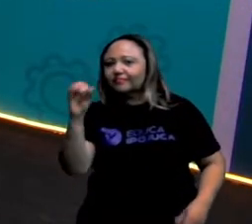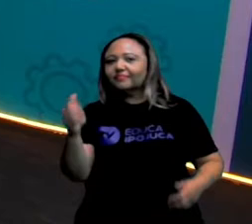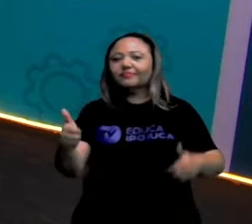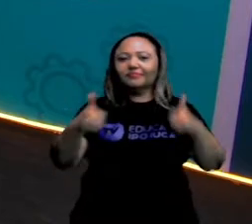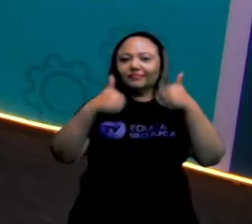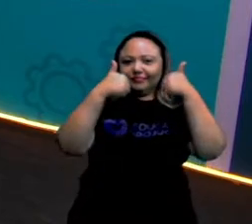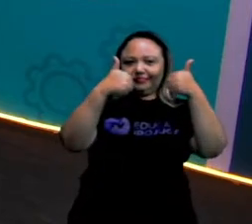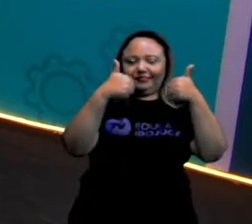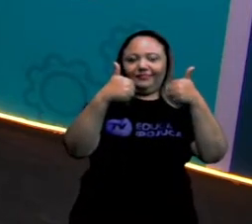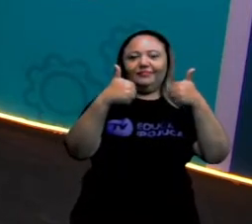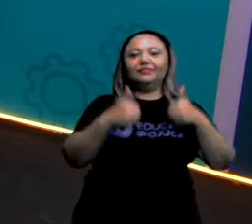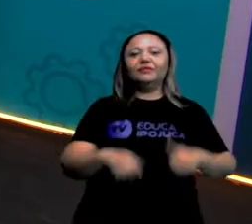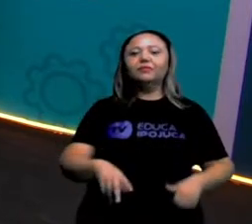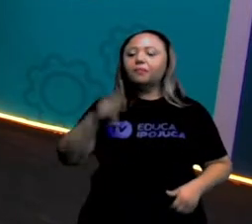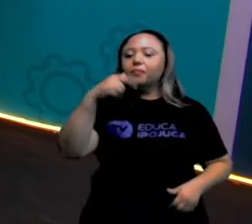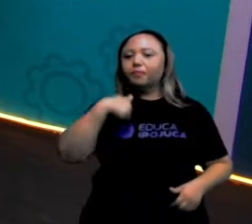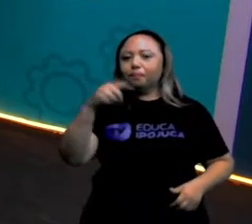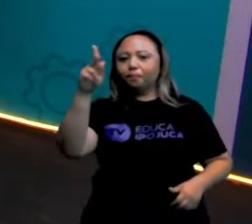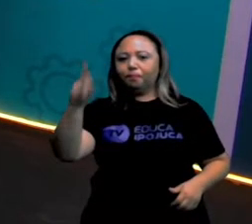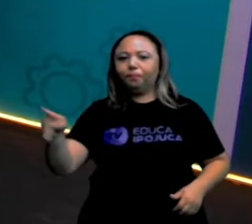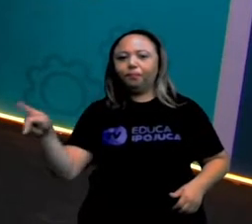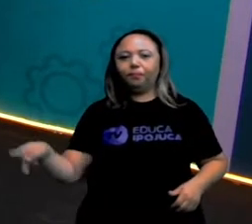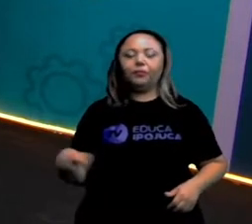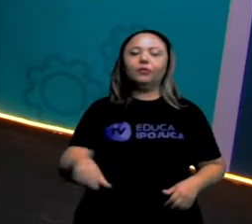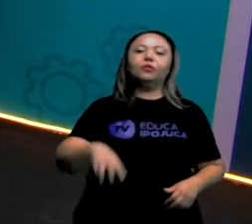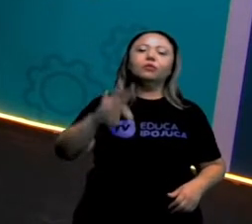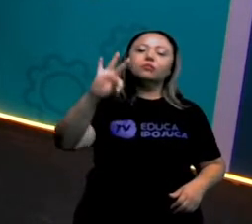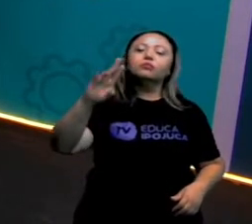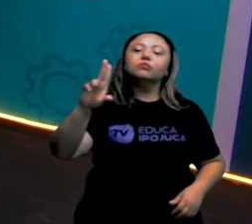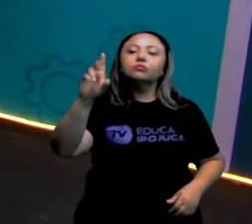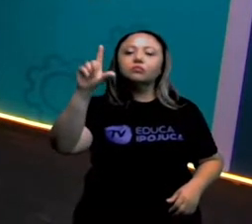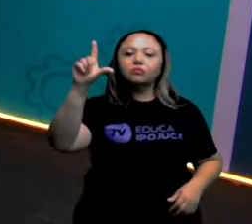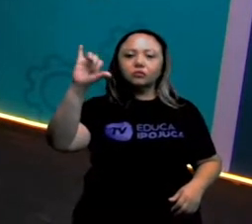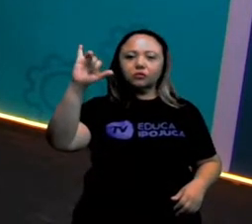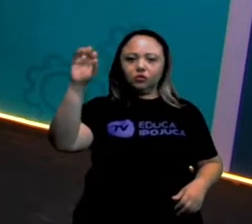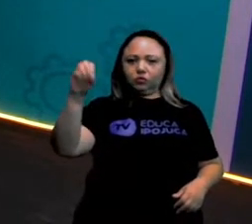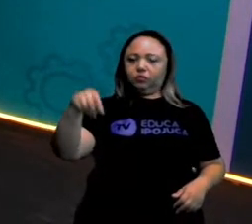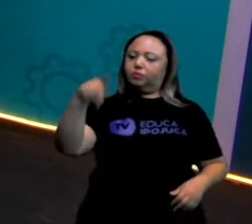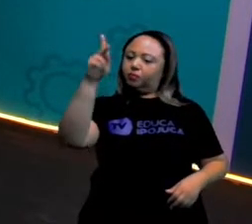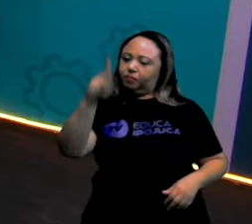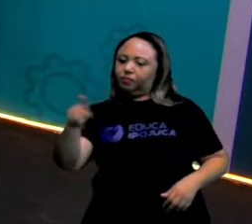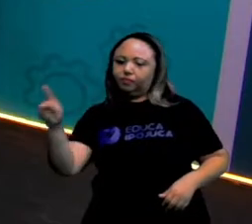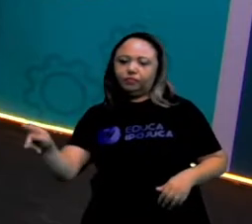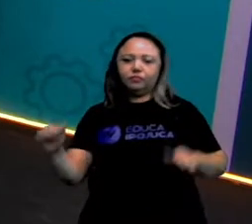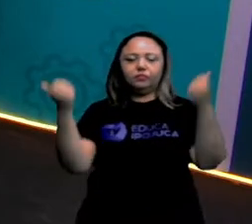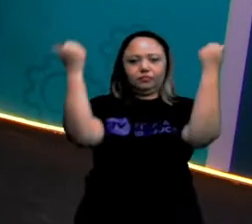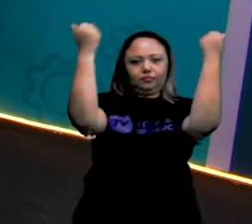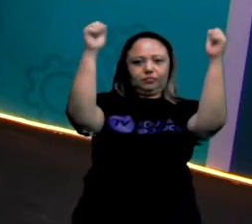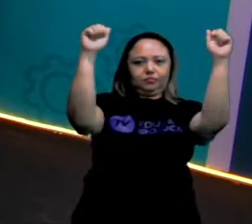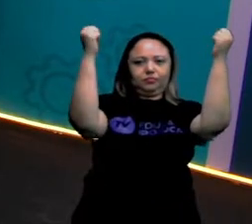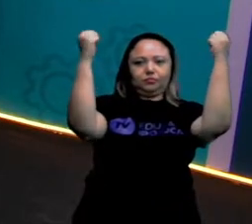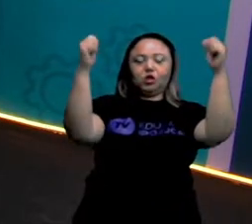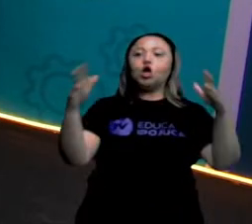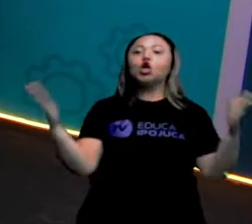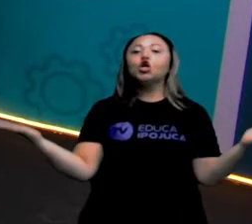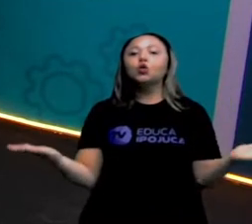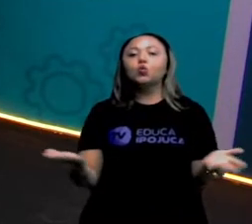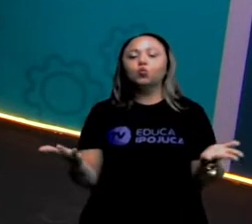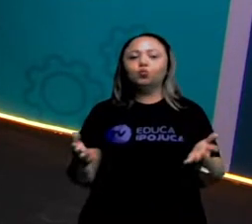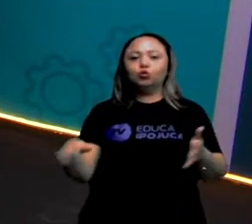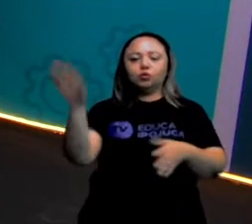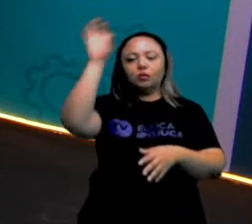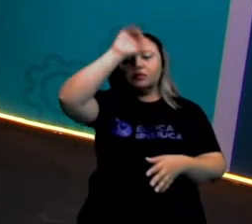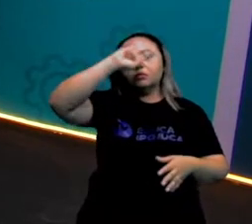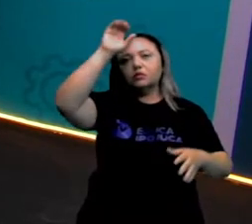Olá pessoal, tudo bom com vocês? Eu sou o professor Túlio, sou professor de Educação Física e na aula de hoje a gente vai falar sobre ginástica e as suas